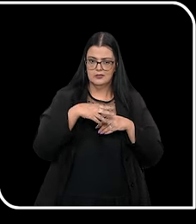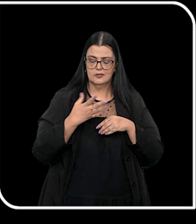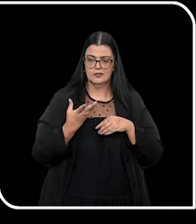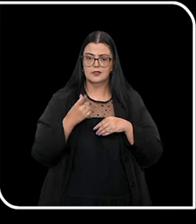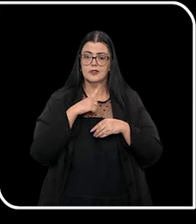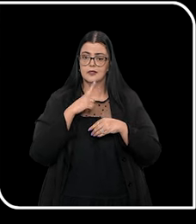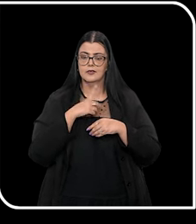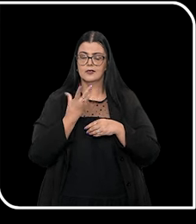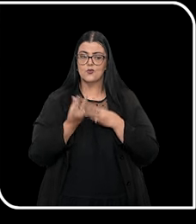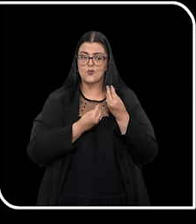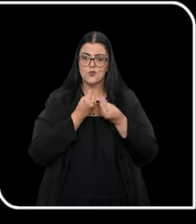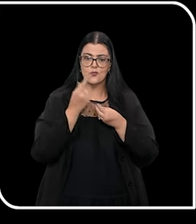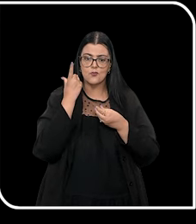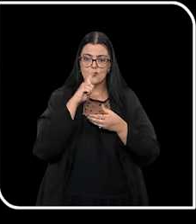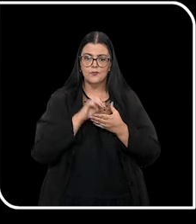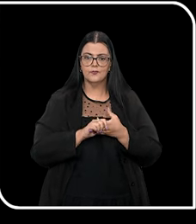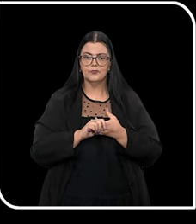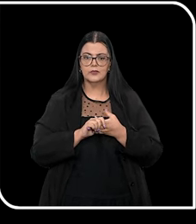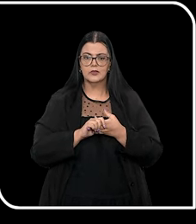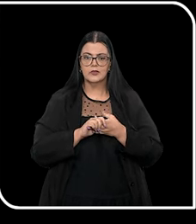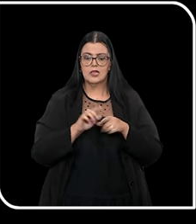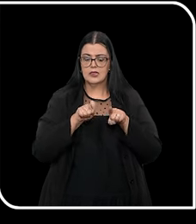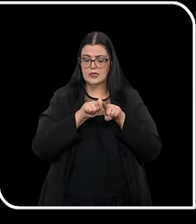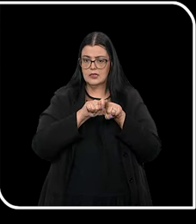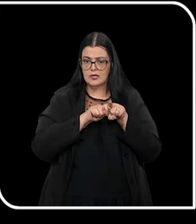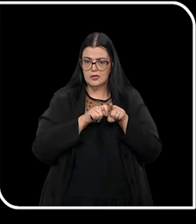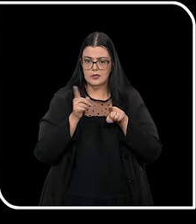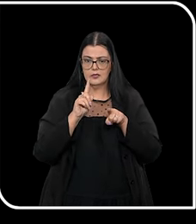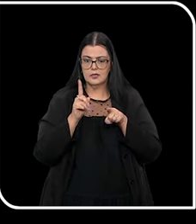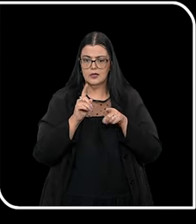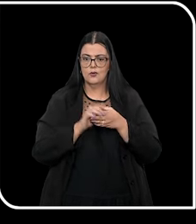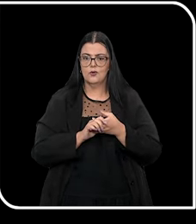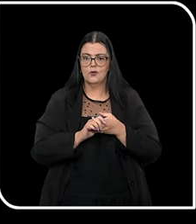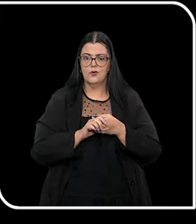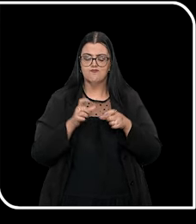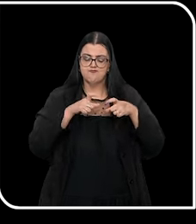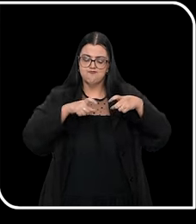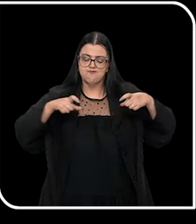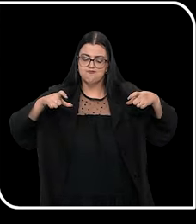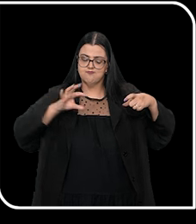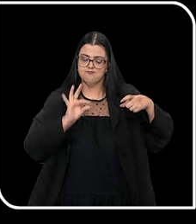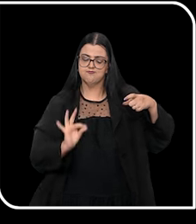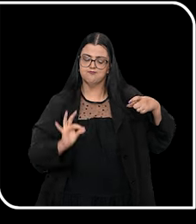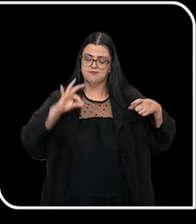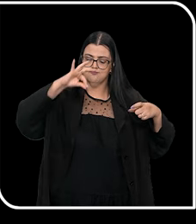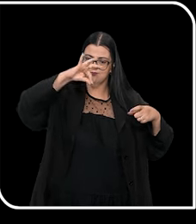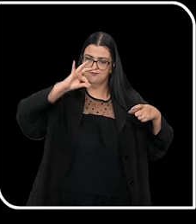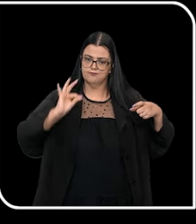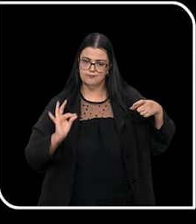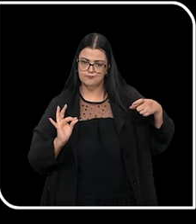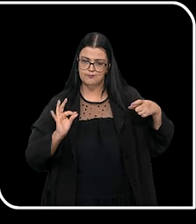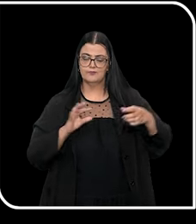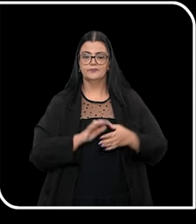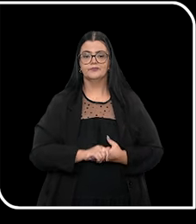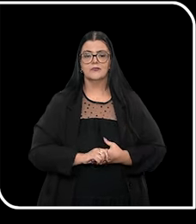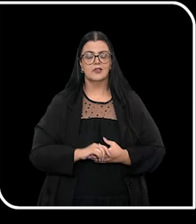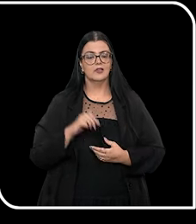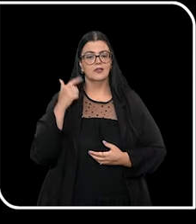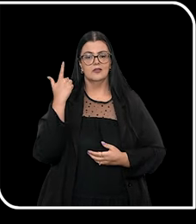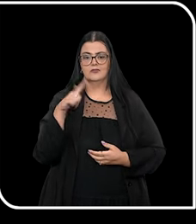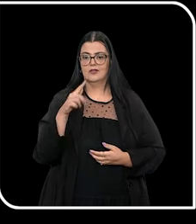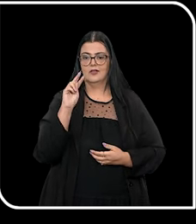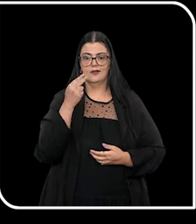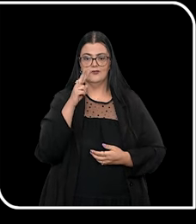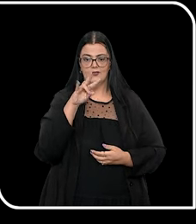que a gente encontra para ele sem ser usar um tênis é de colocar um Croc no pé porque o Croc tem a a voltinha atrás e as